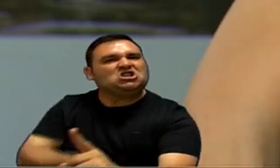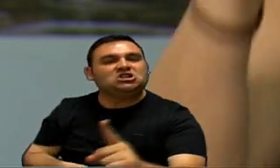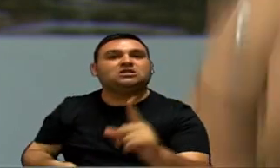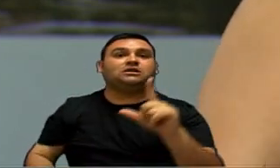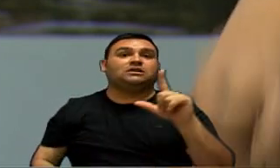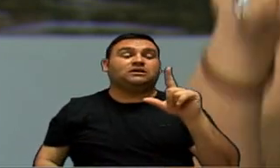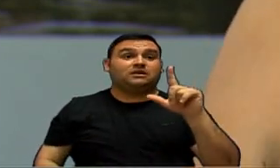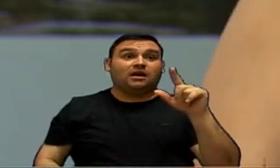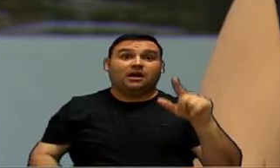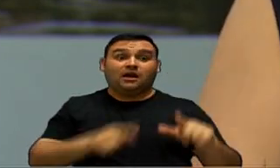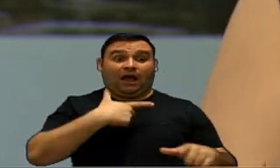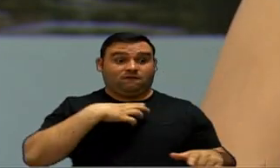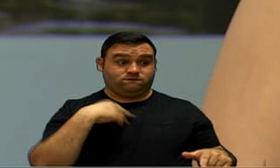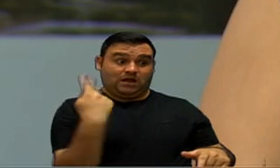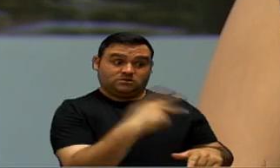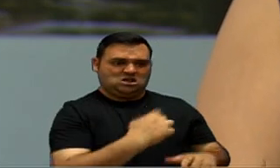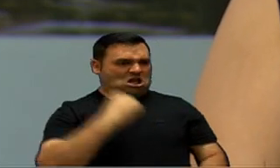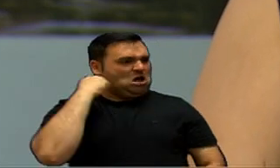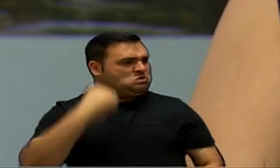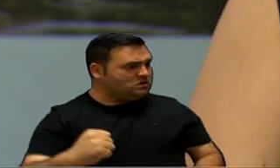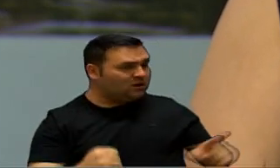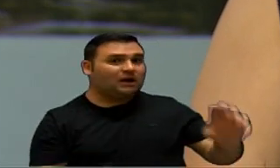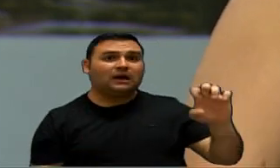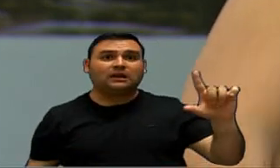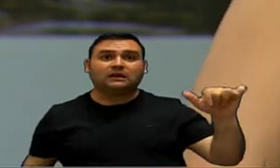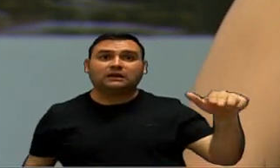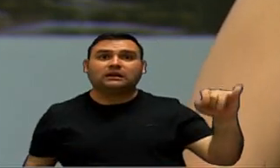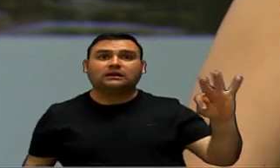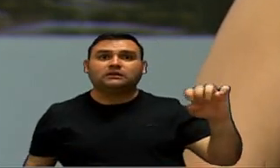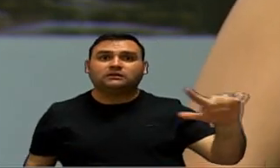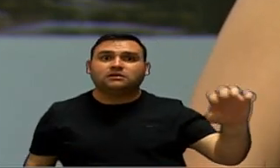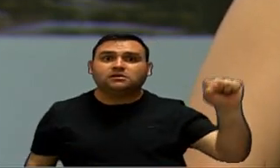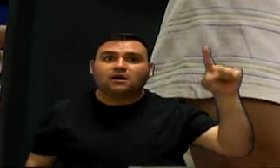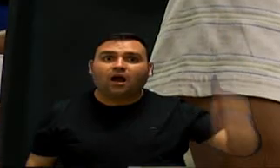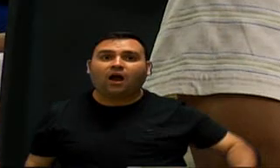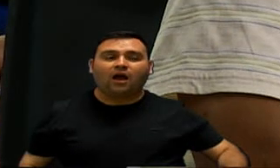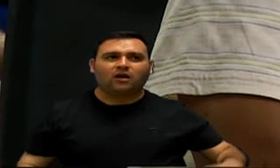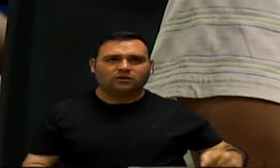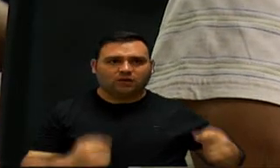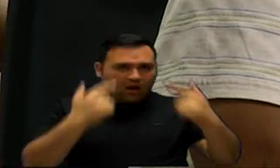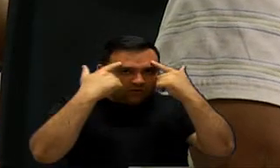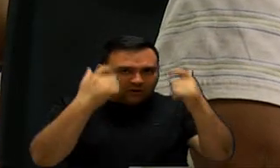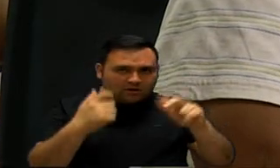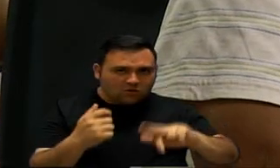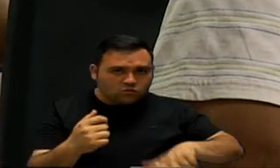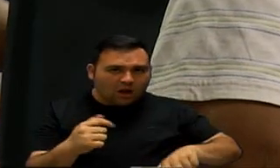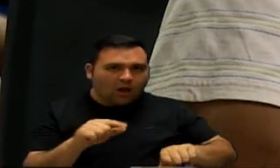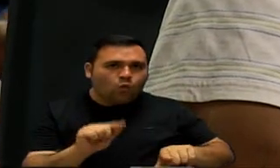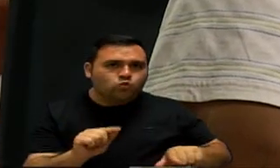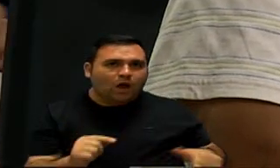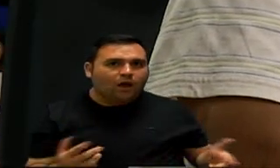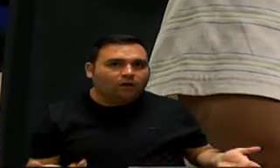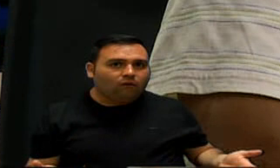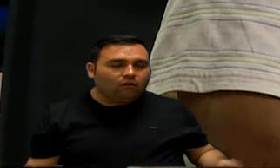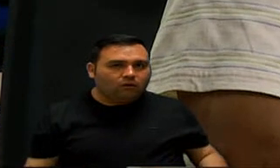na frente dos filhos dela. Se isso não é violência, eu não sei o que é.